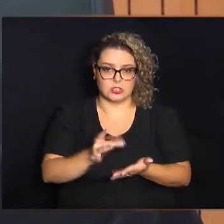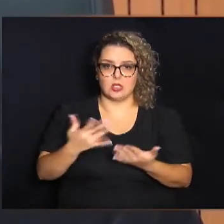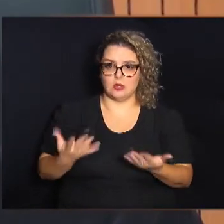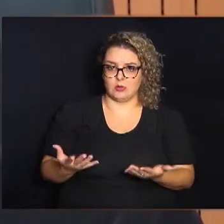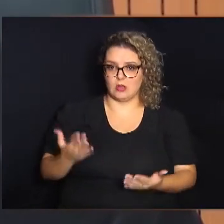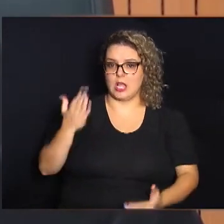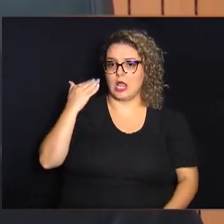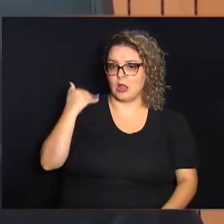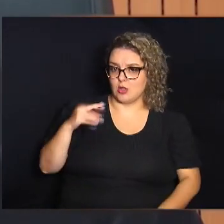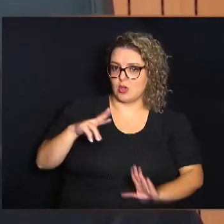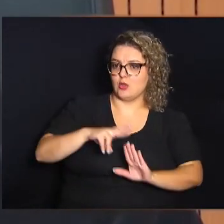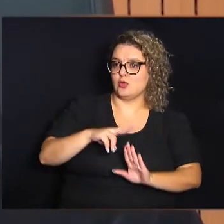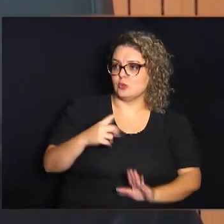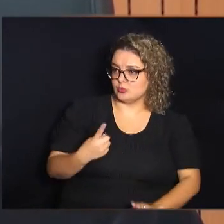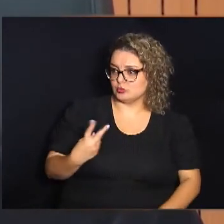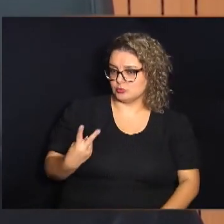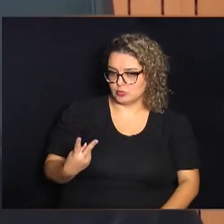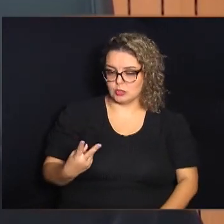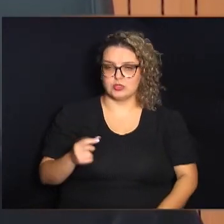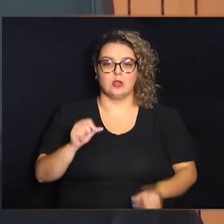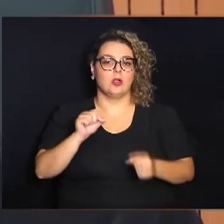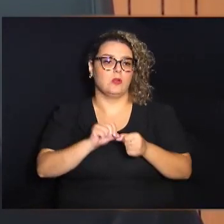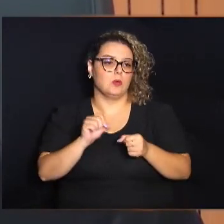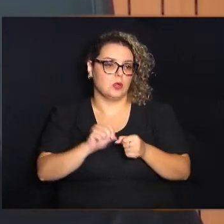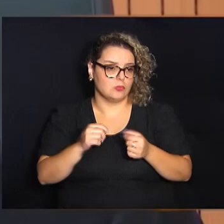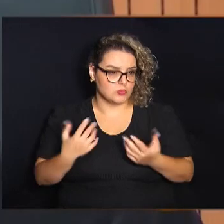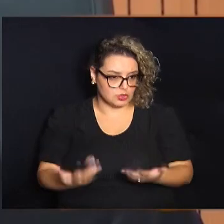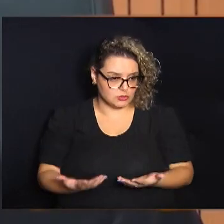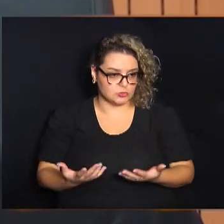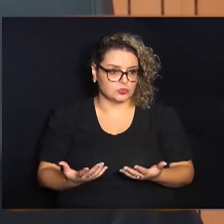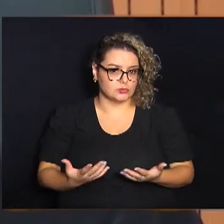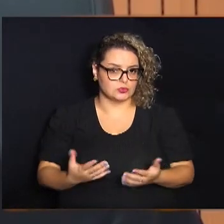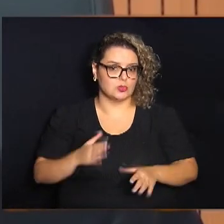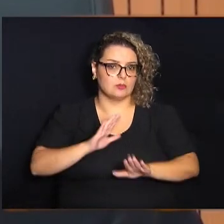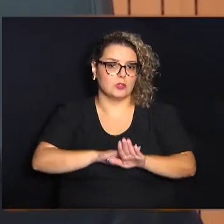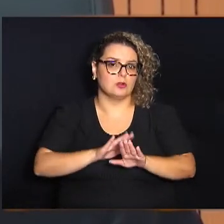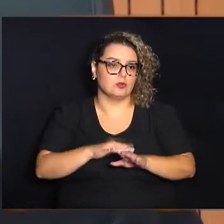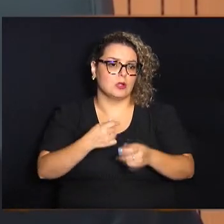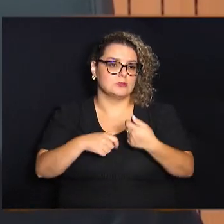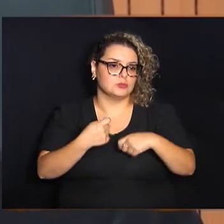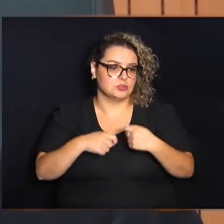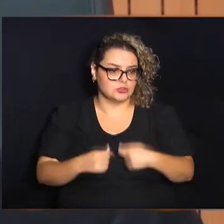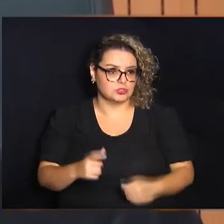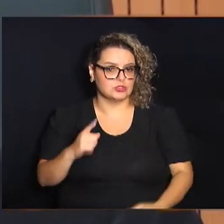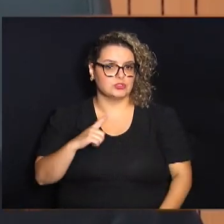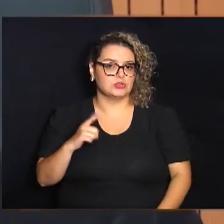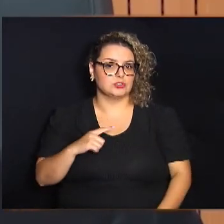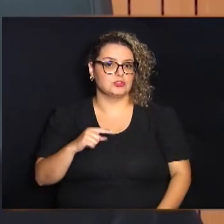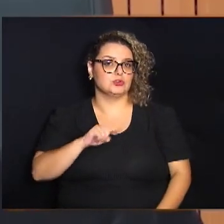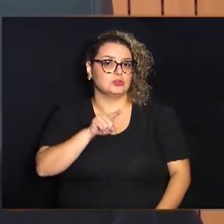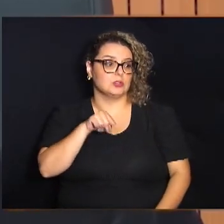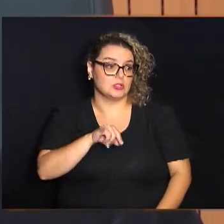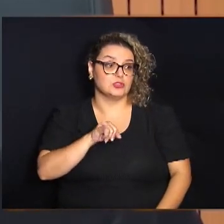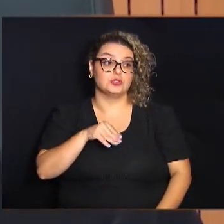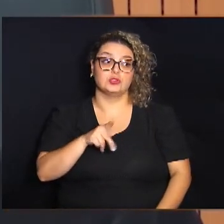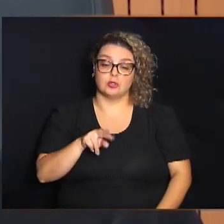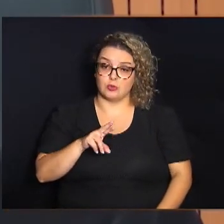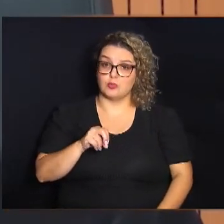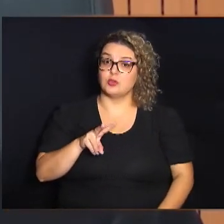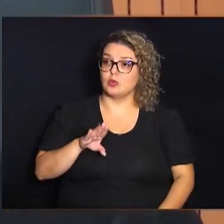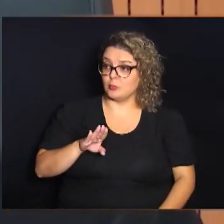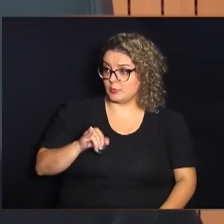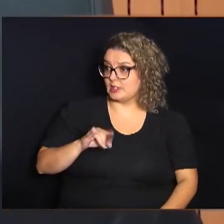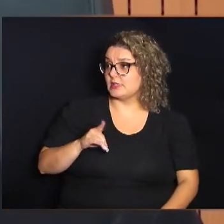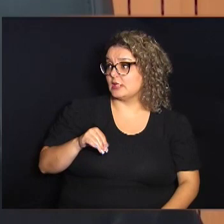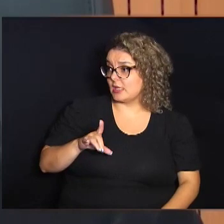famosa Resolução 1 e 2, que foi feita, né, por um ato administrativo e que tinha uma questão de improbidade nas questões